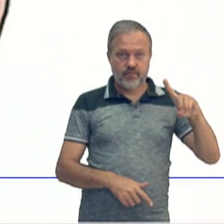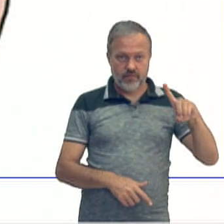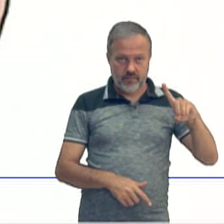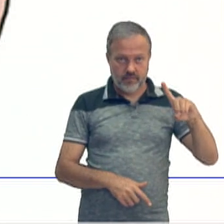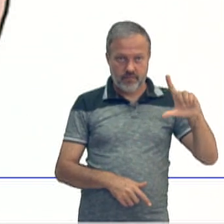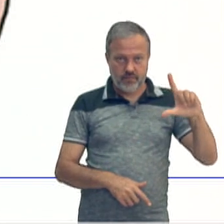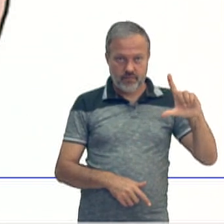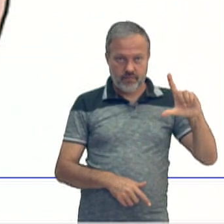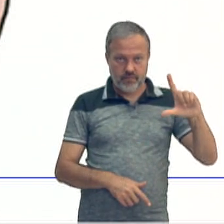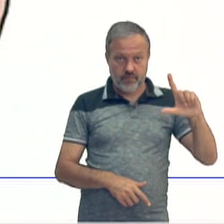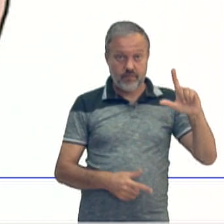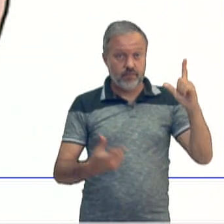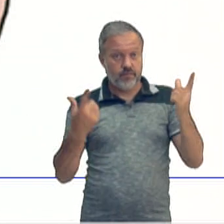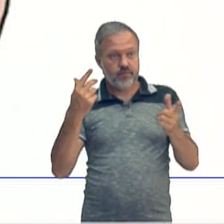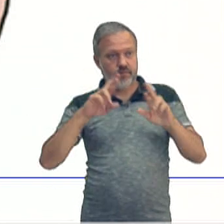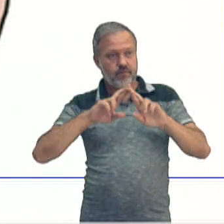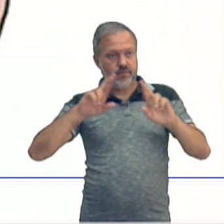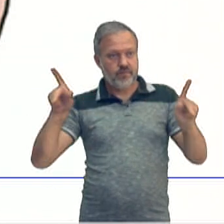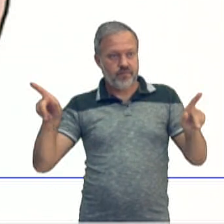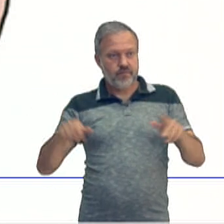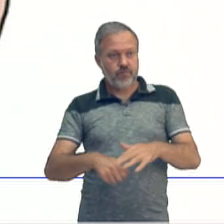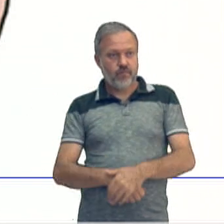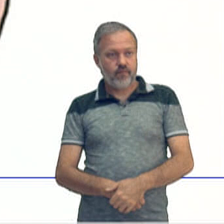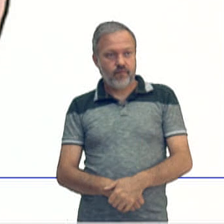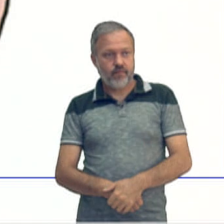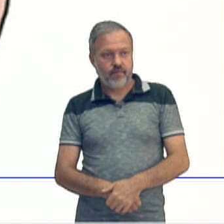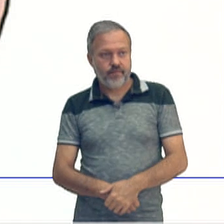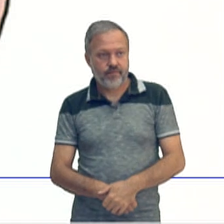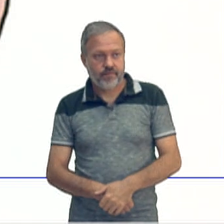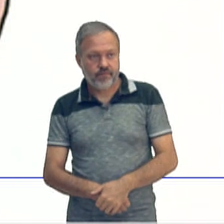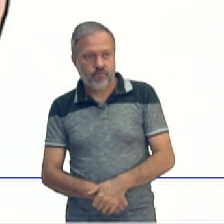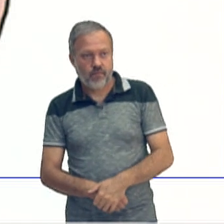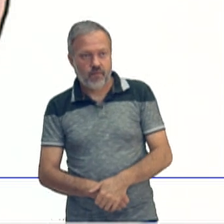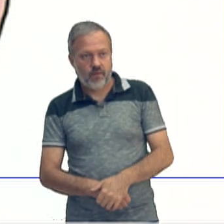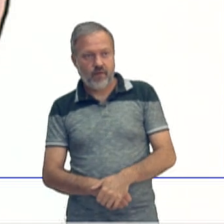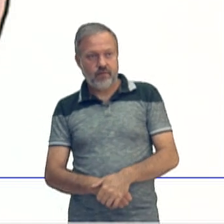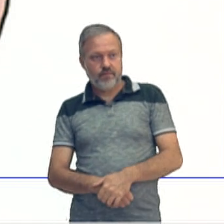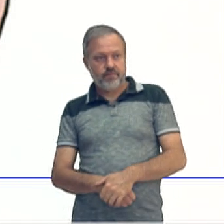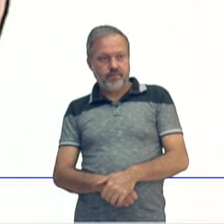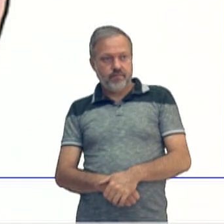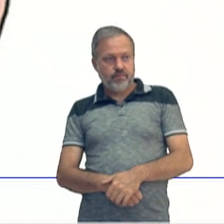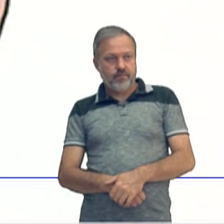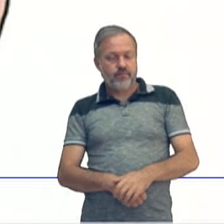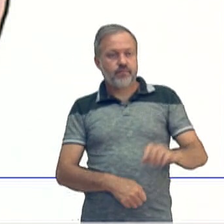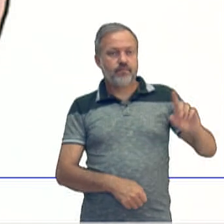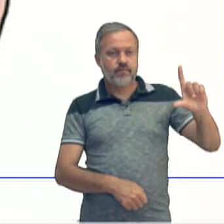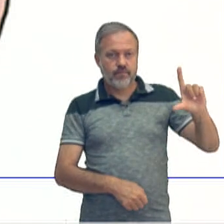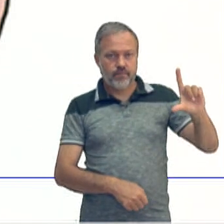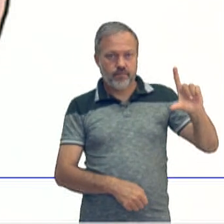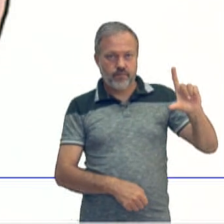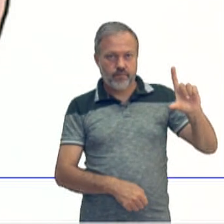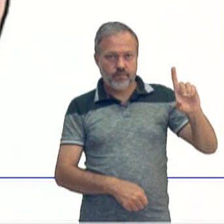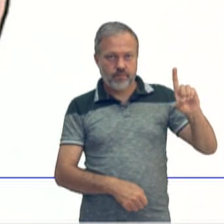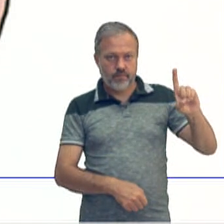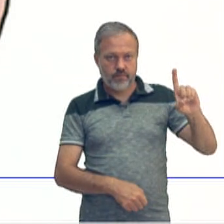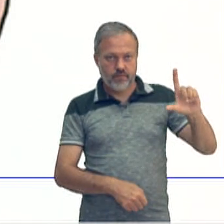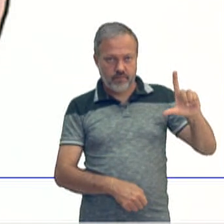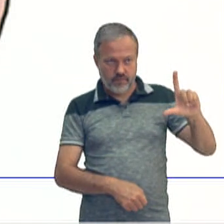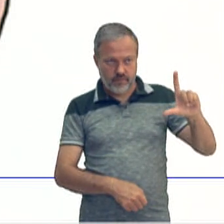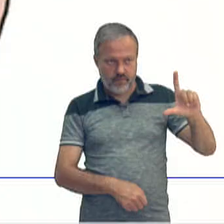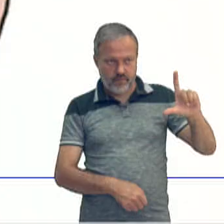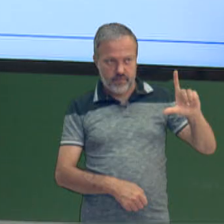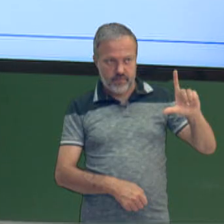colesterol. Qual que é a diferença entre eles? Aqui está mostrando um desenho representando isso. Então, o LDL, ele é um